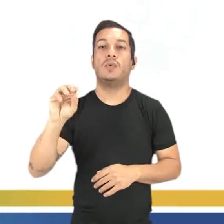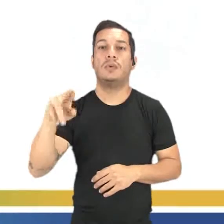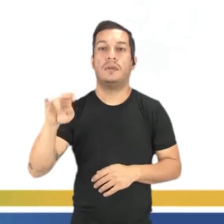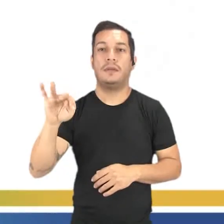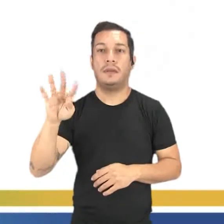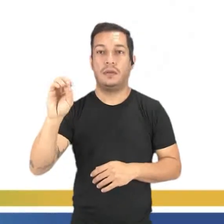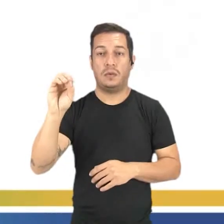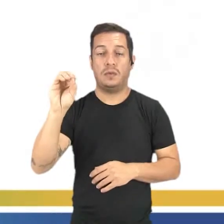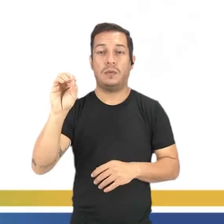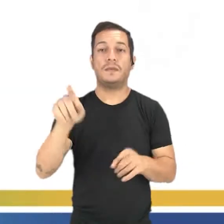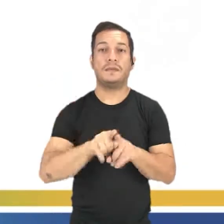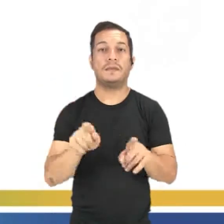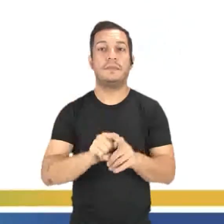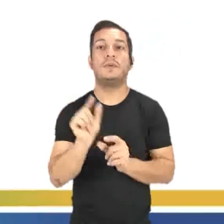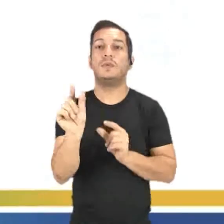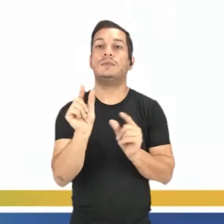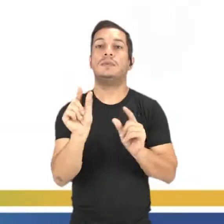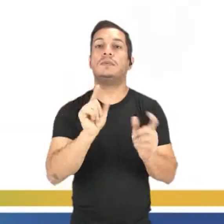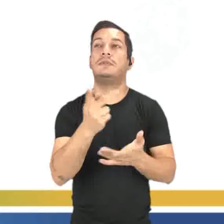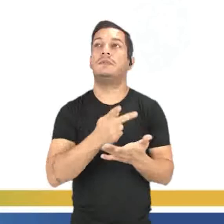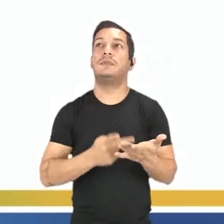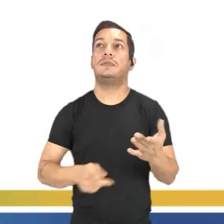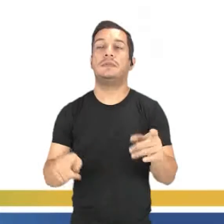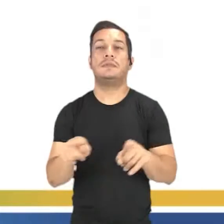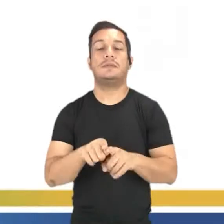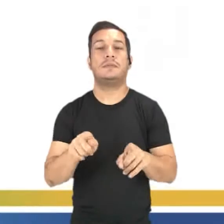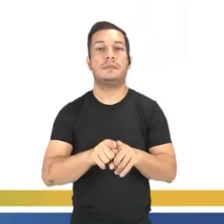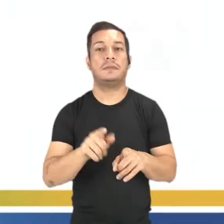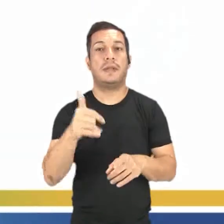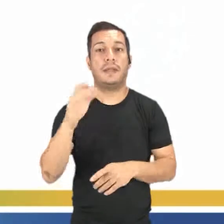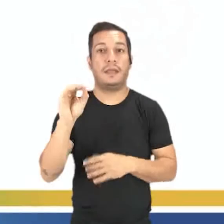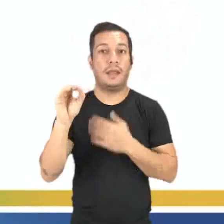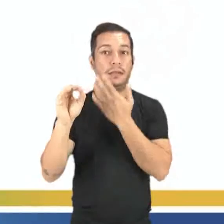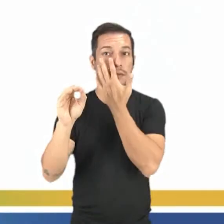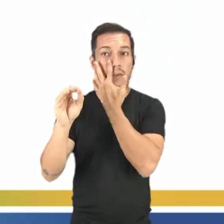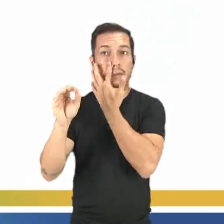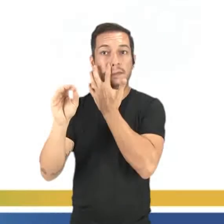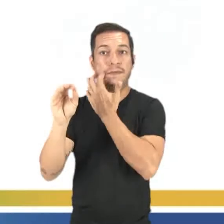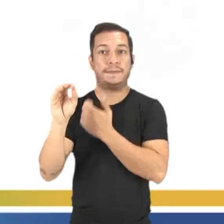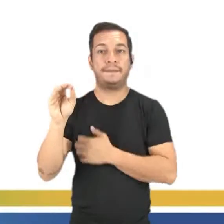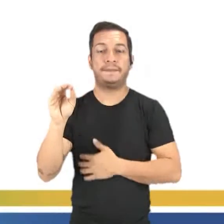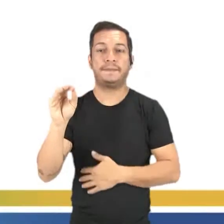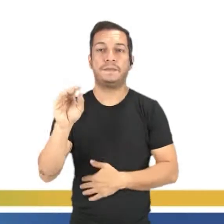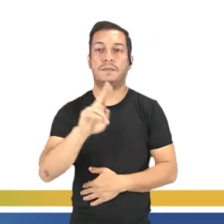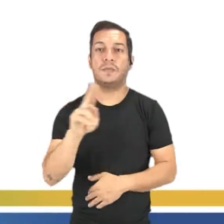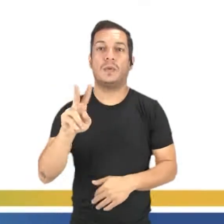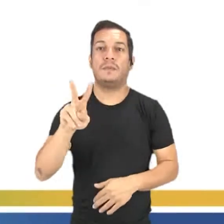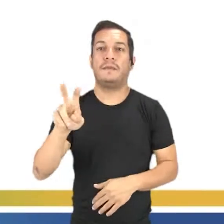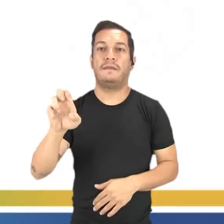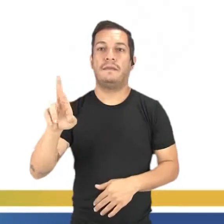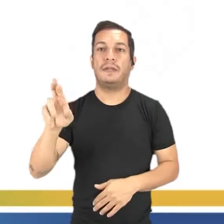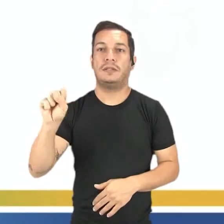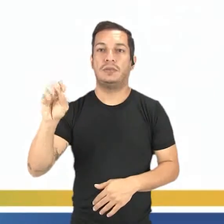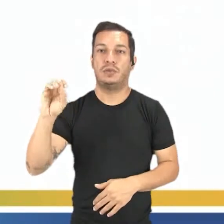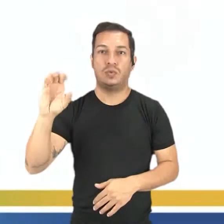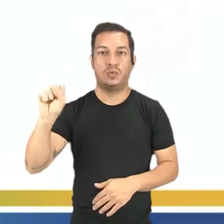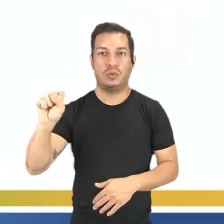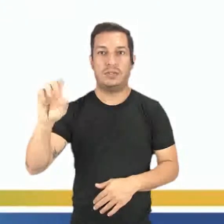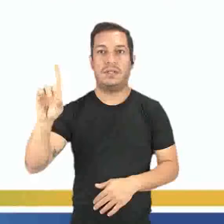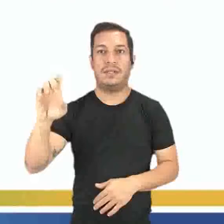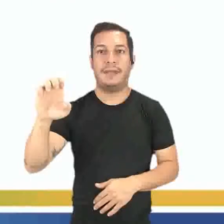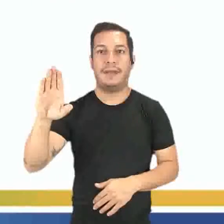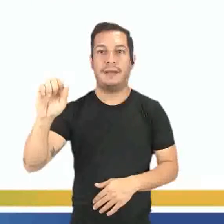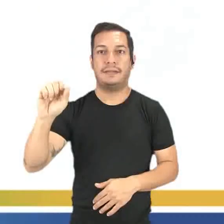ele trabalhou com sílabas poéticas, com 10 sílabas poéticas, os chamados versos decassílabos, tá